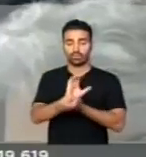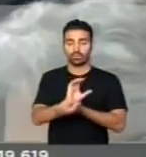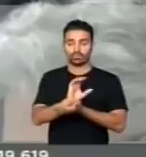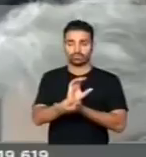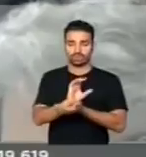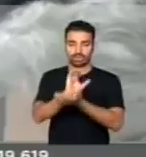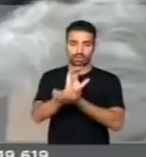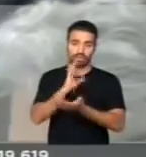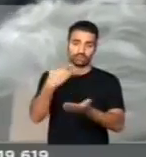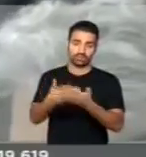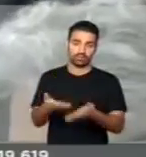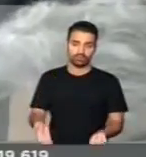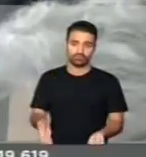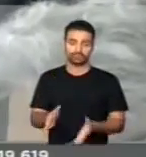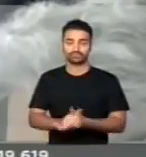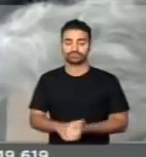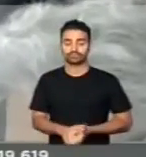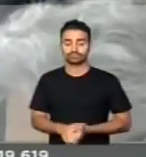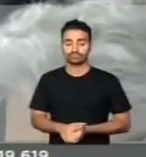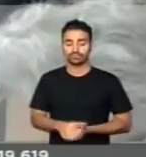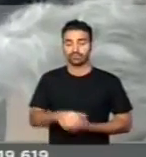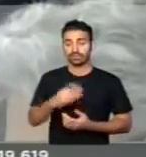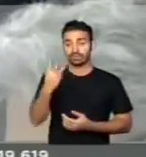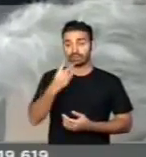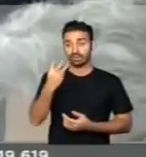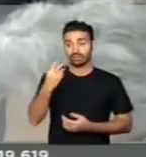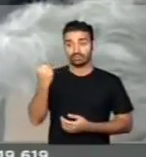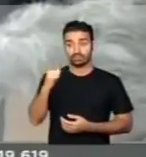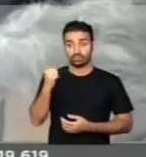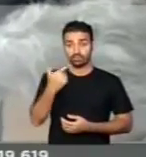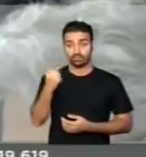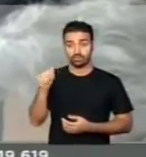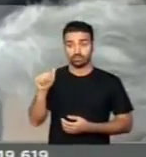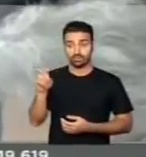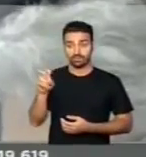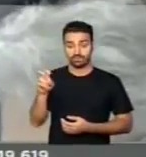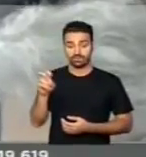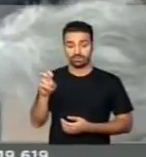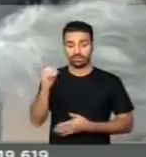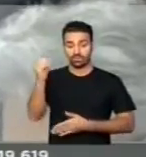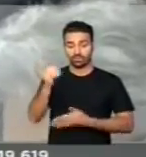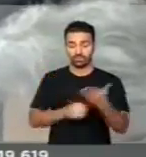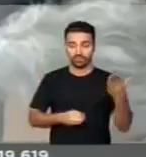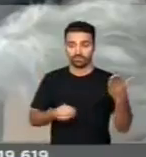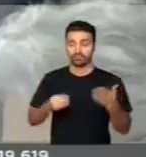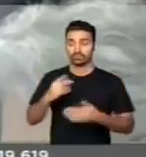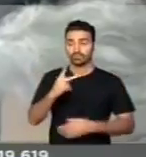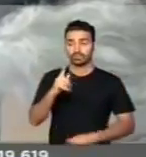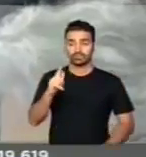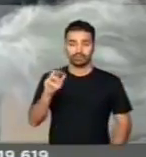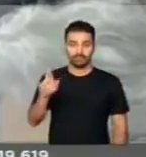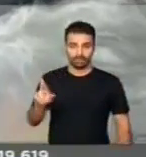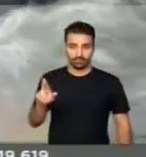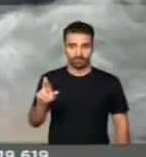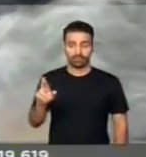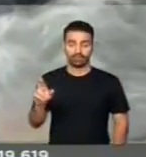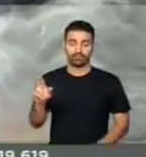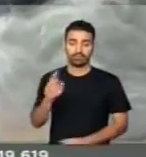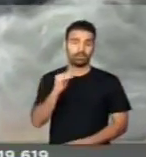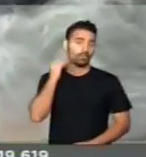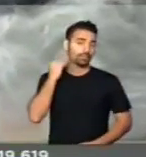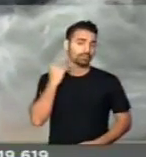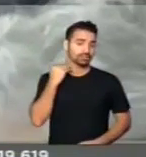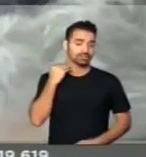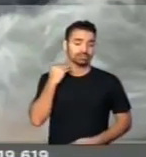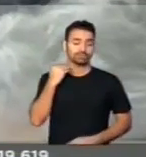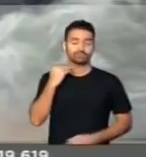hoje. Em 13/11/2015, ofício da Procuradoria-Geral da República ao presidente do Banco Central